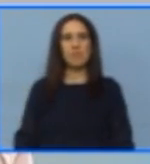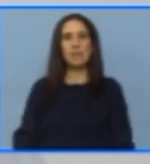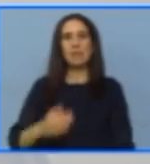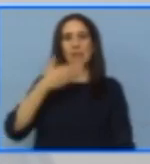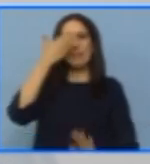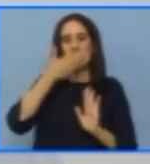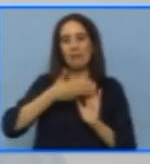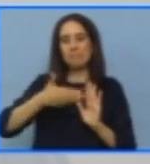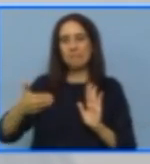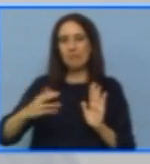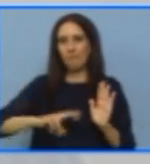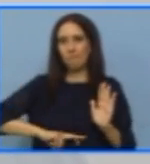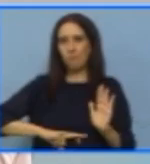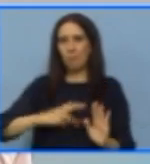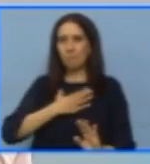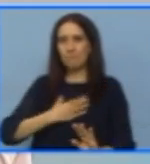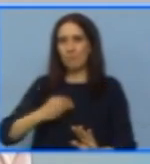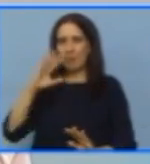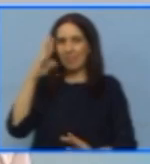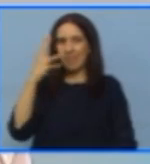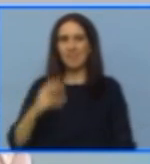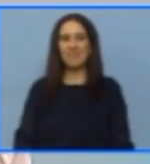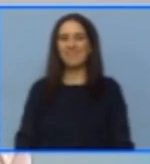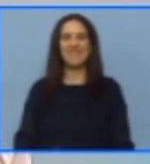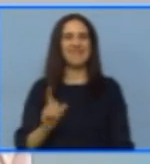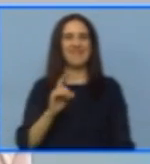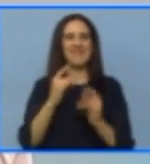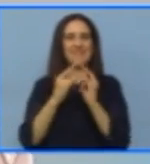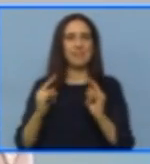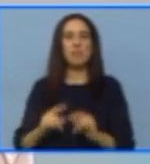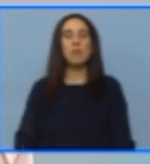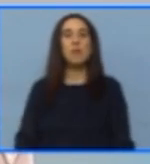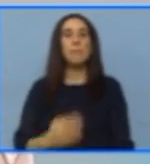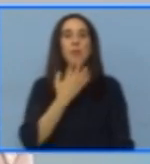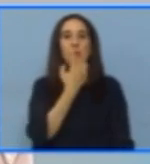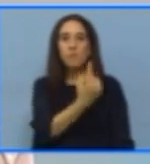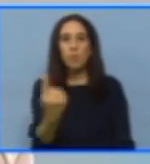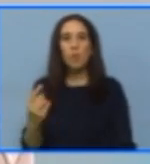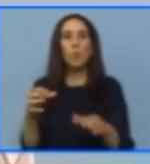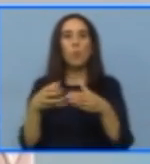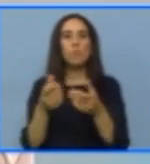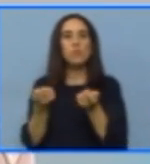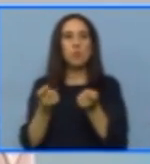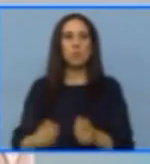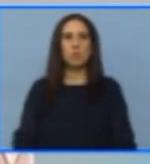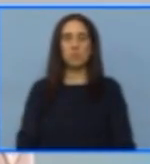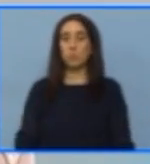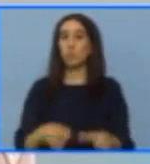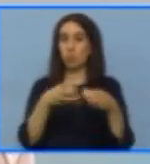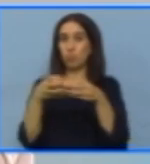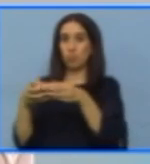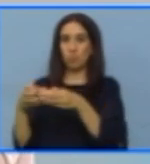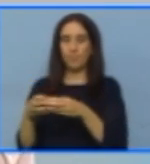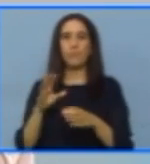não? Não, normalmente os acampamentos não é um problema. A gestão é individual ou é por grupos? É feita por grupos. Os nossos miúdos